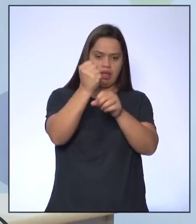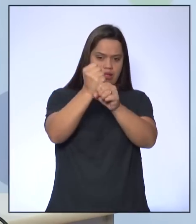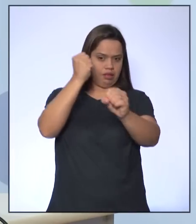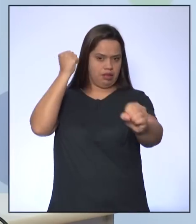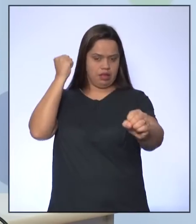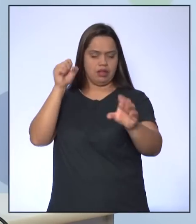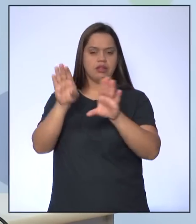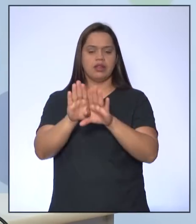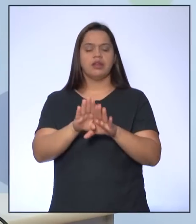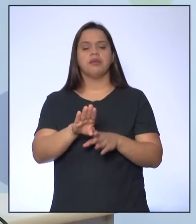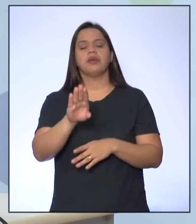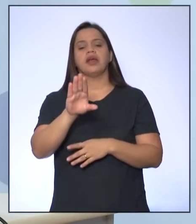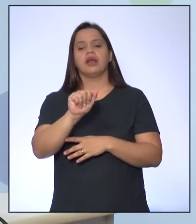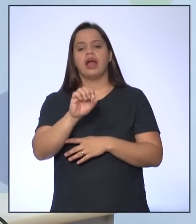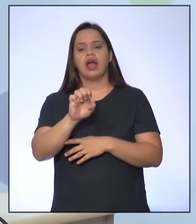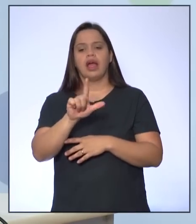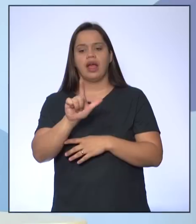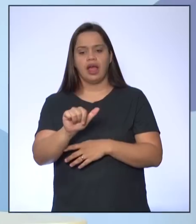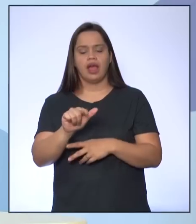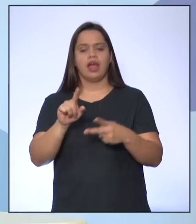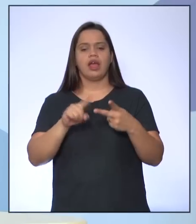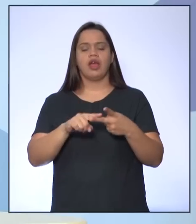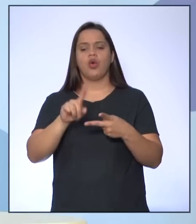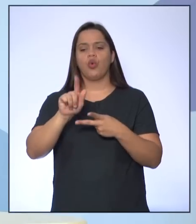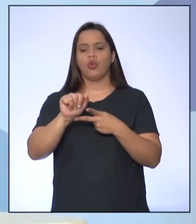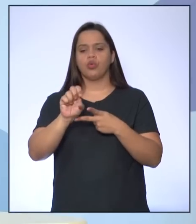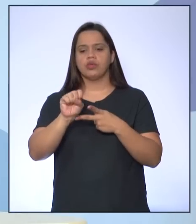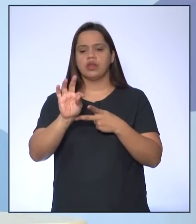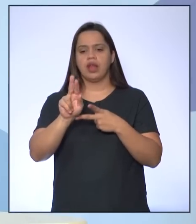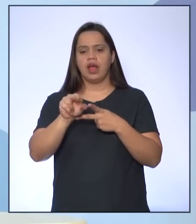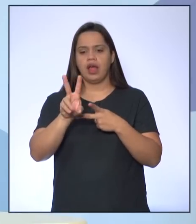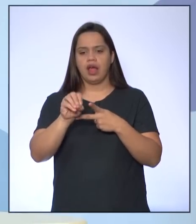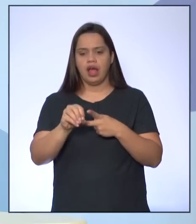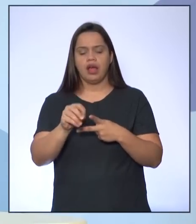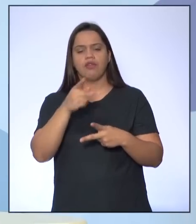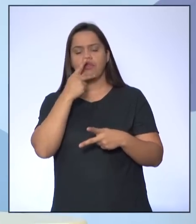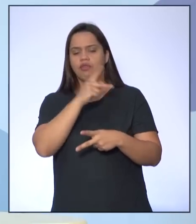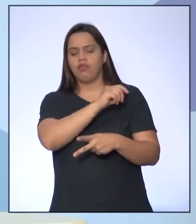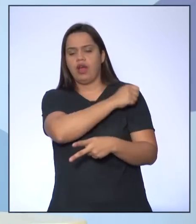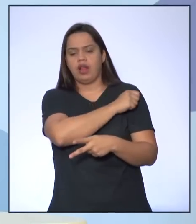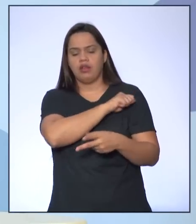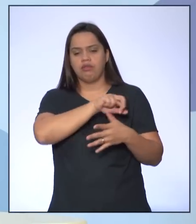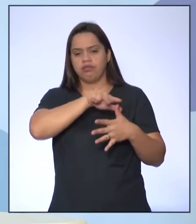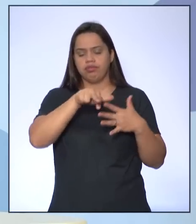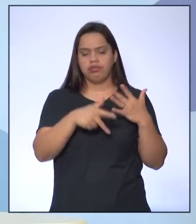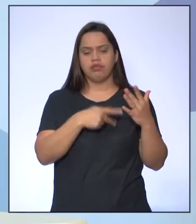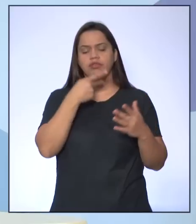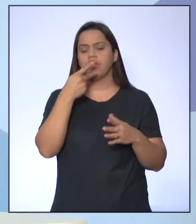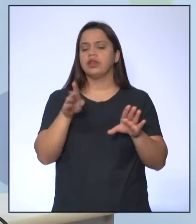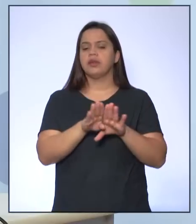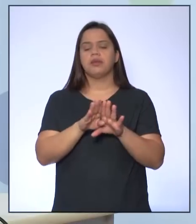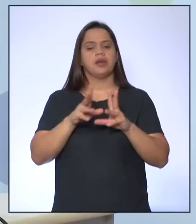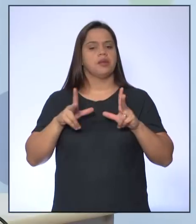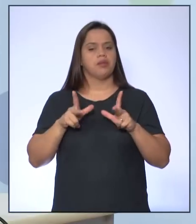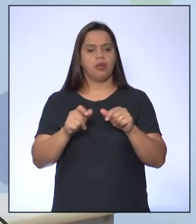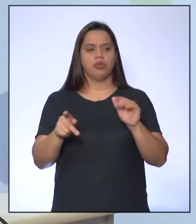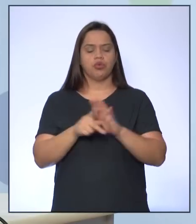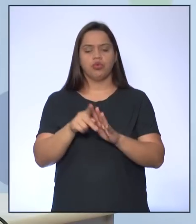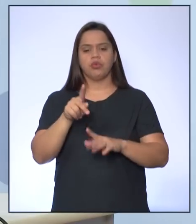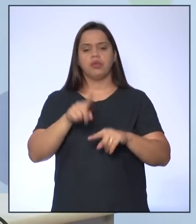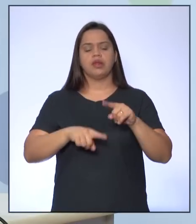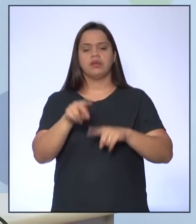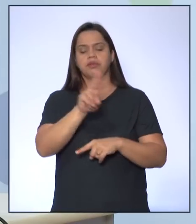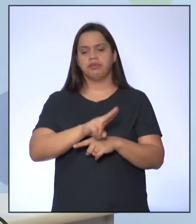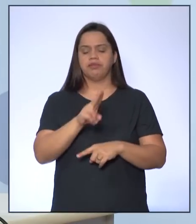também sobre as suas armas. O Gustavo falou que deixaram as armas que eles utilizavam para caçar. Então, tivemos